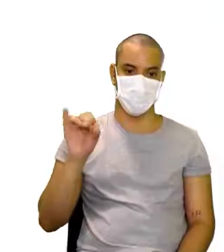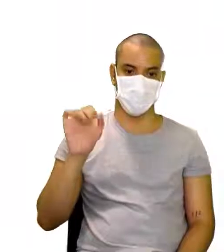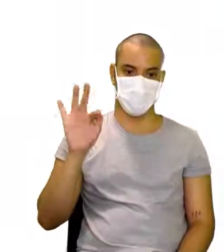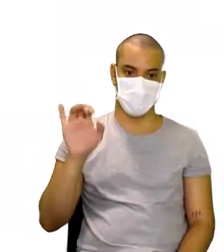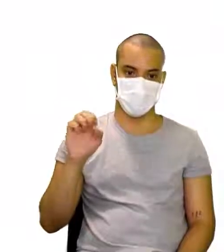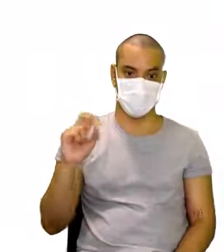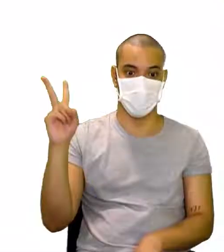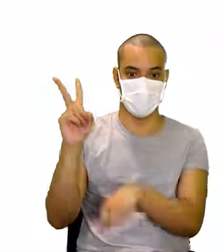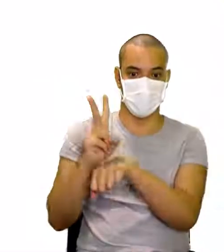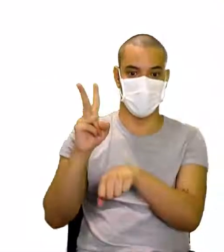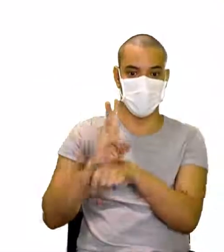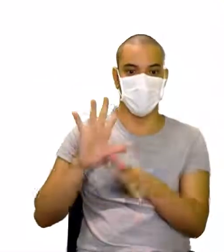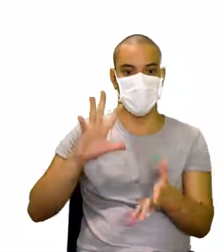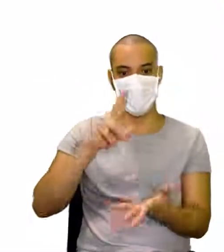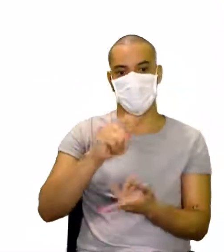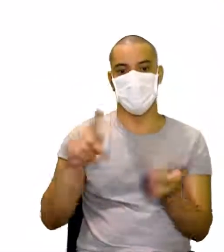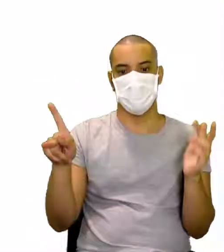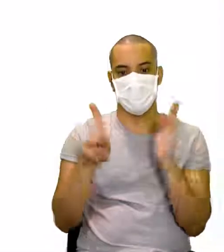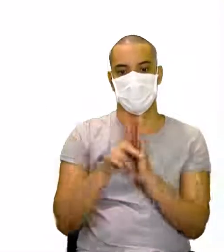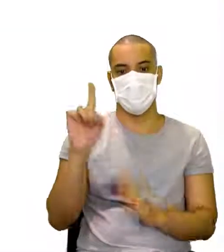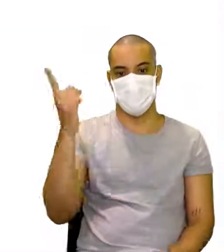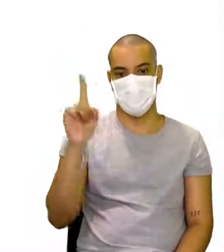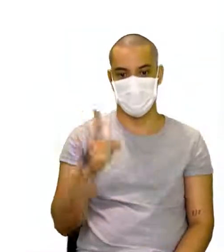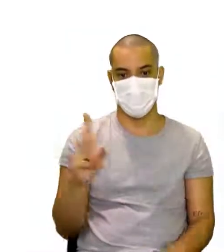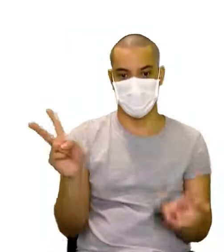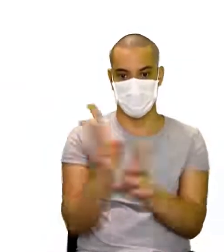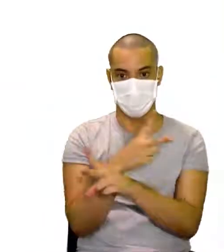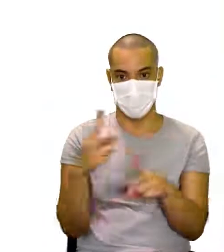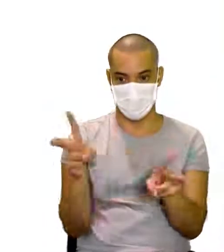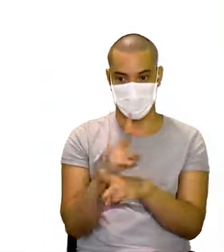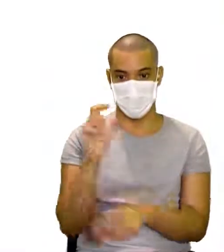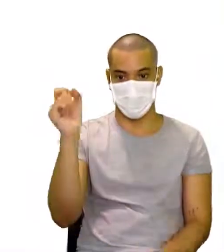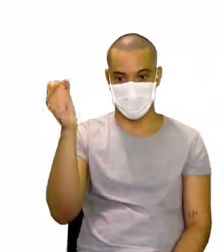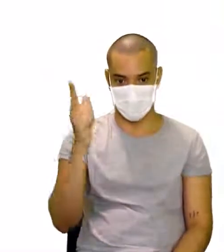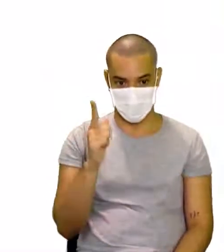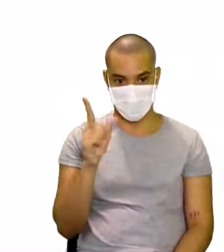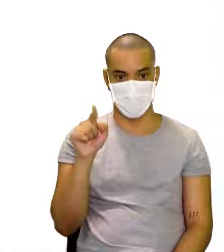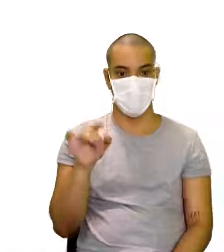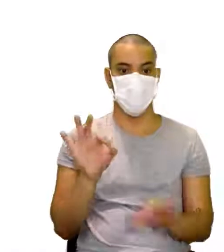superfície da Terra das partículas carregadas do vento solar. É